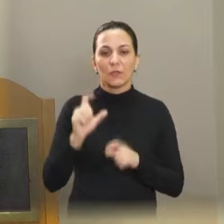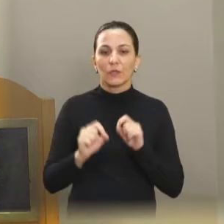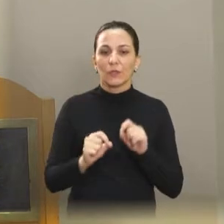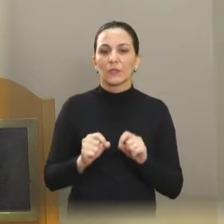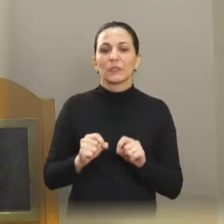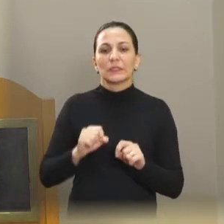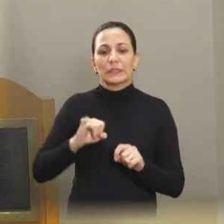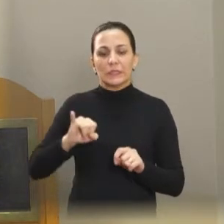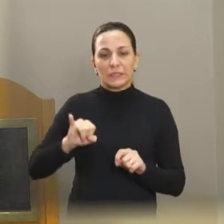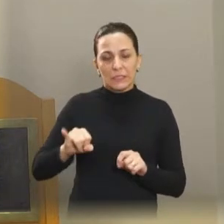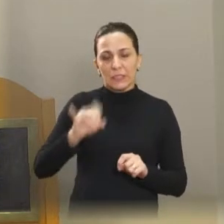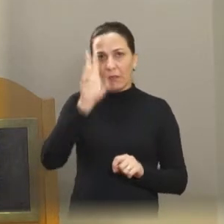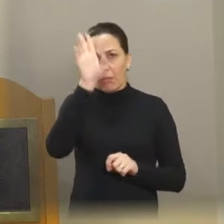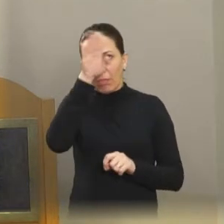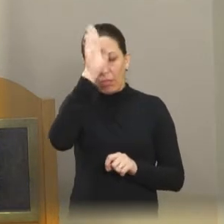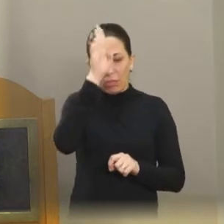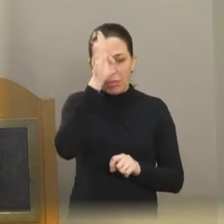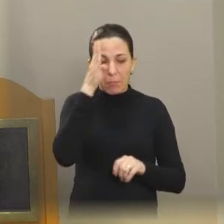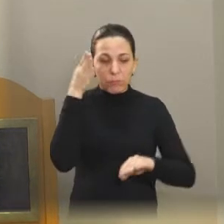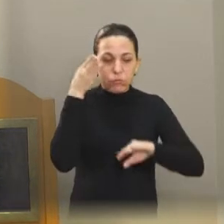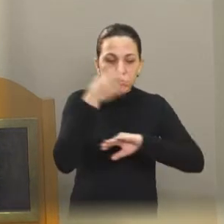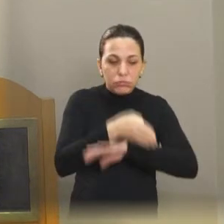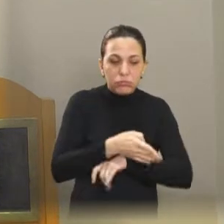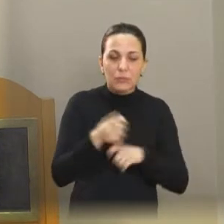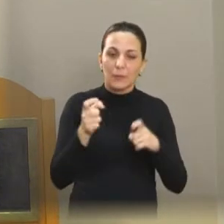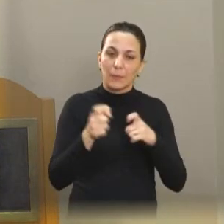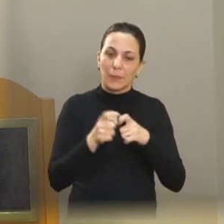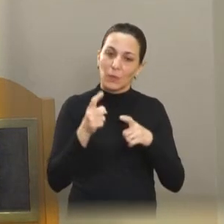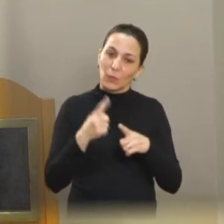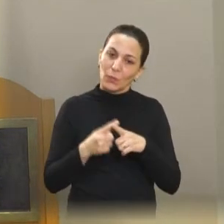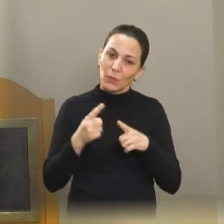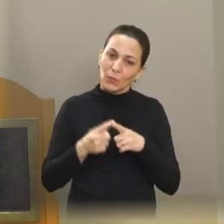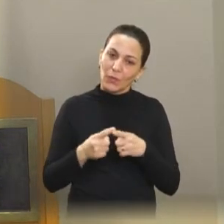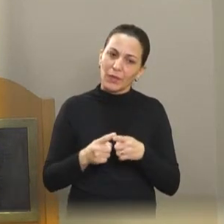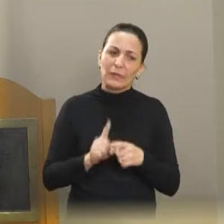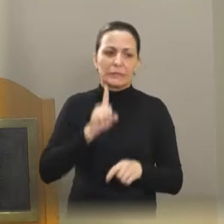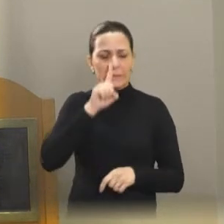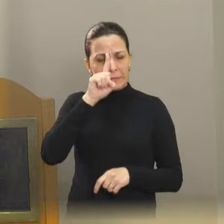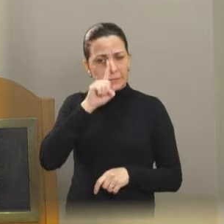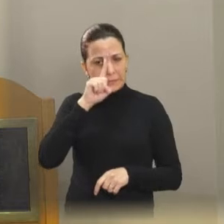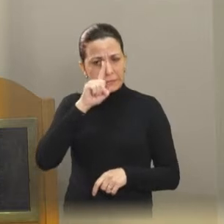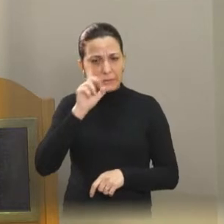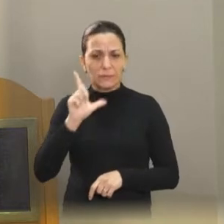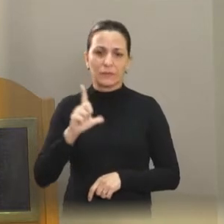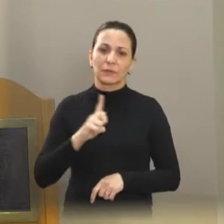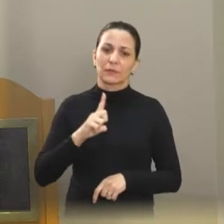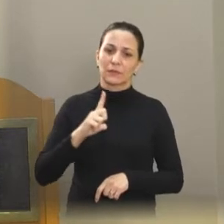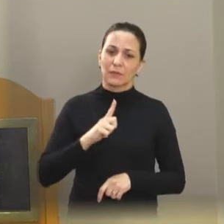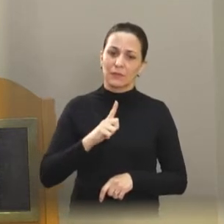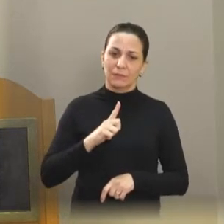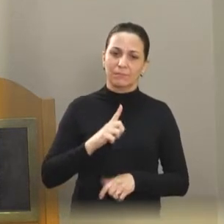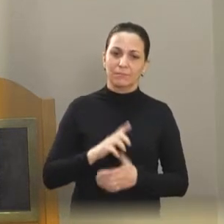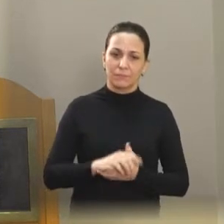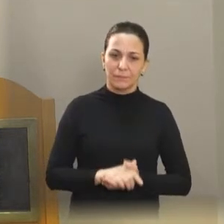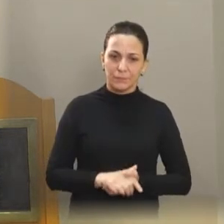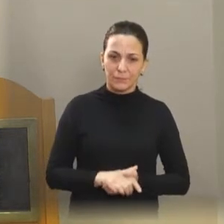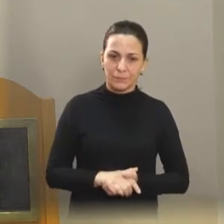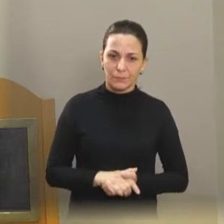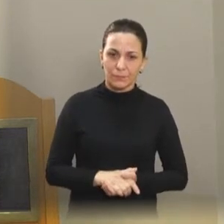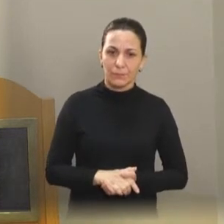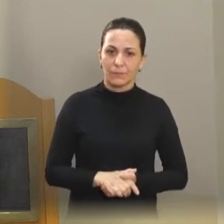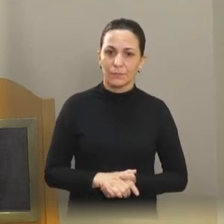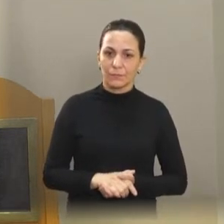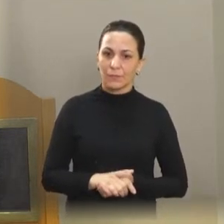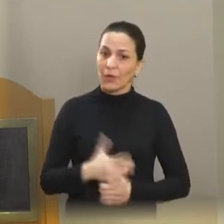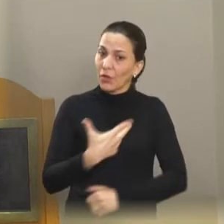que corre ao médico vá ao médico para ver porque uma coisa grave né não pode deixar ficar